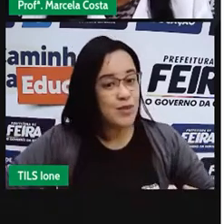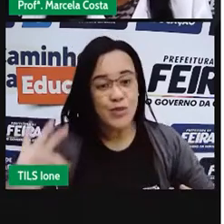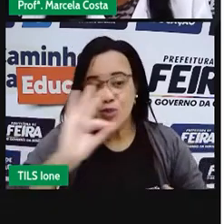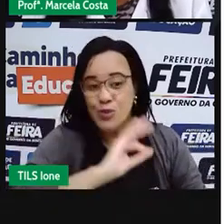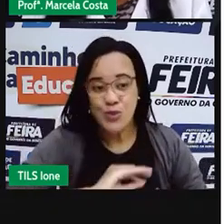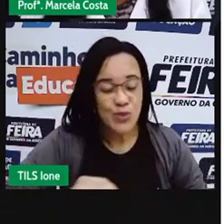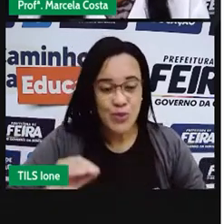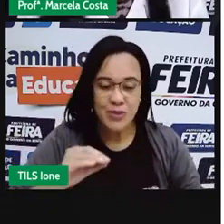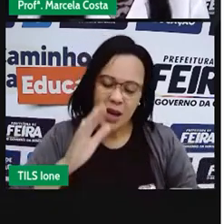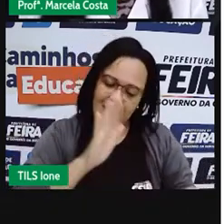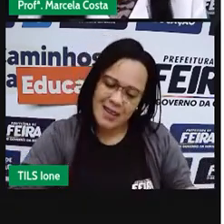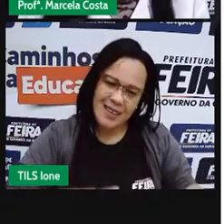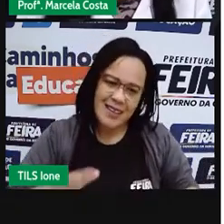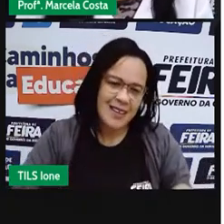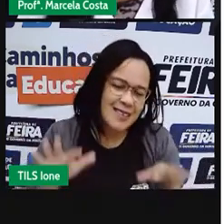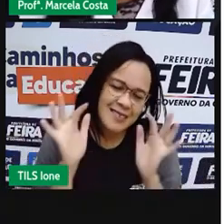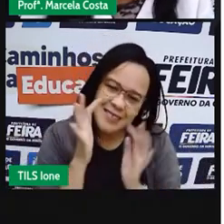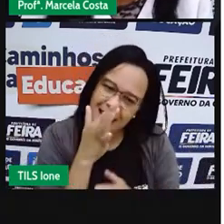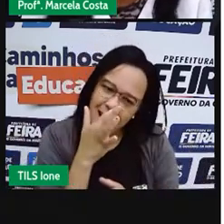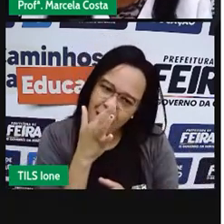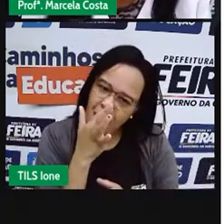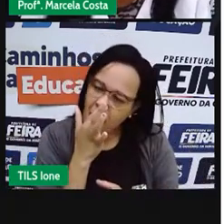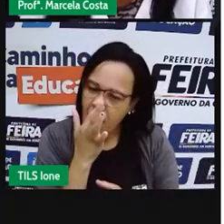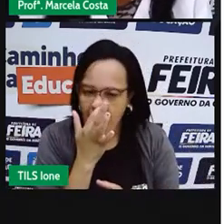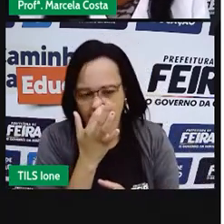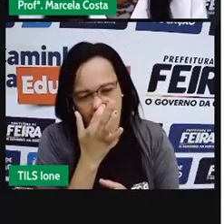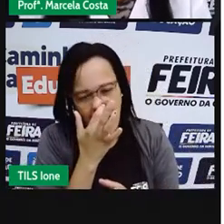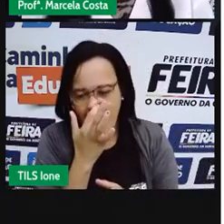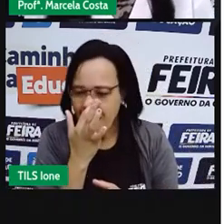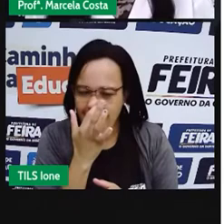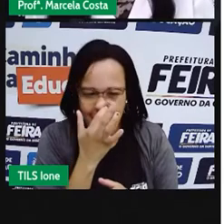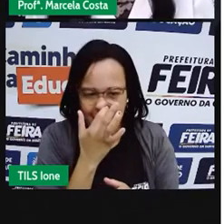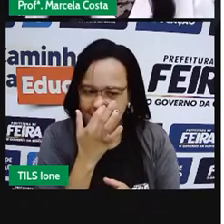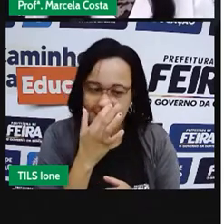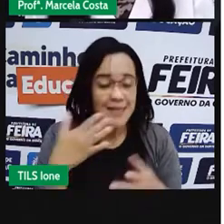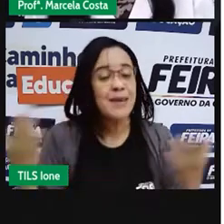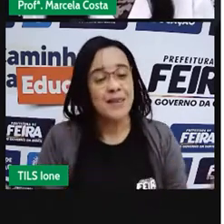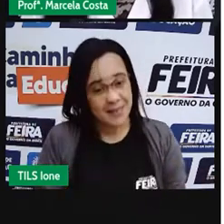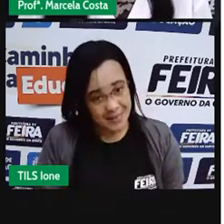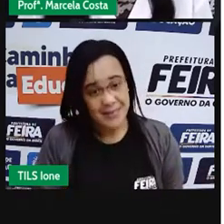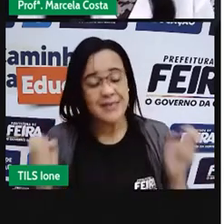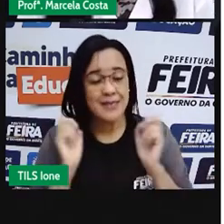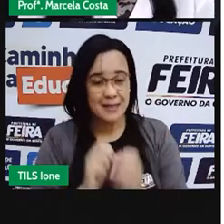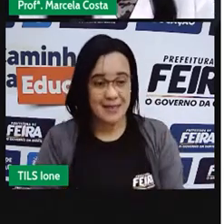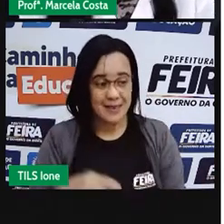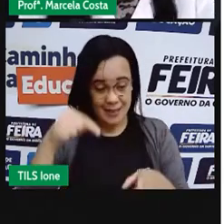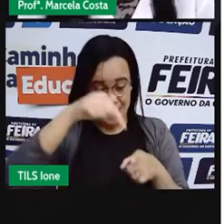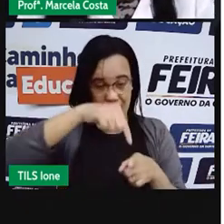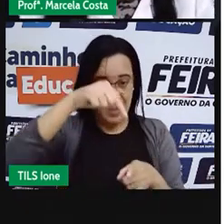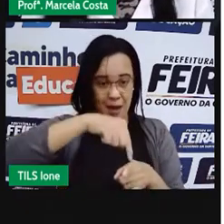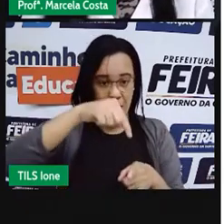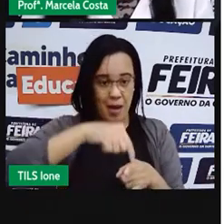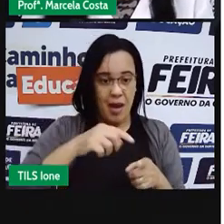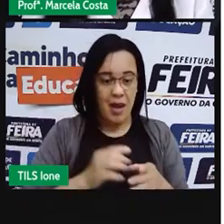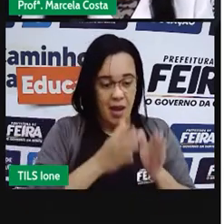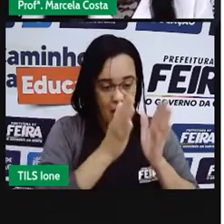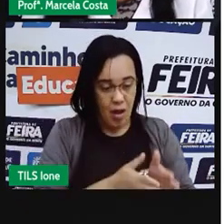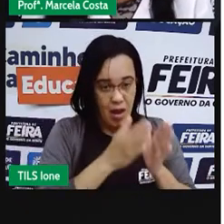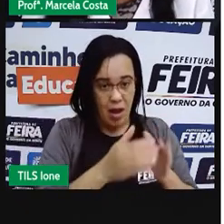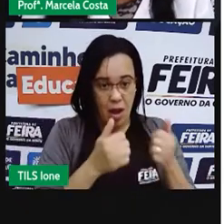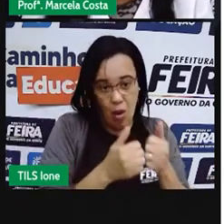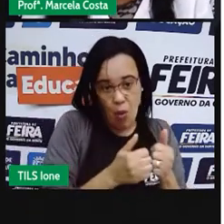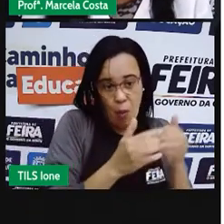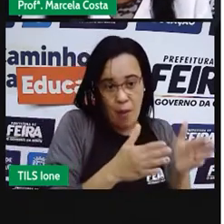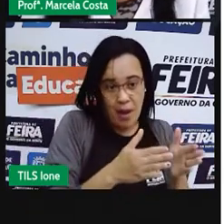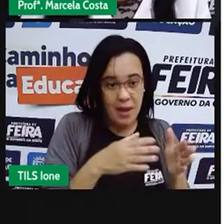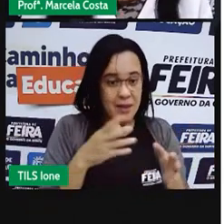encantar a criança. A gente também, lá no início da história, já consegue perceber onde é que a história está acontecendo, qual